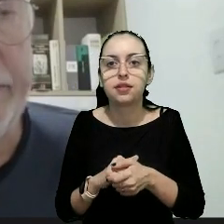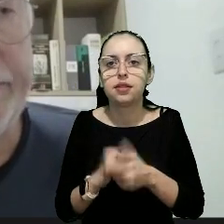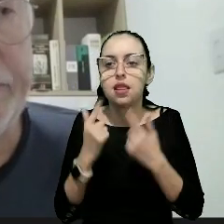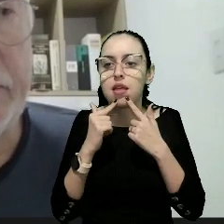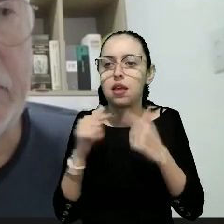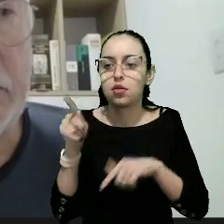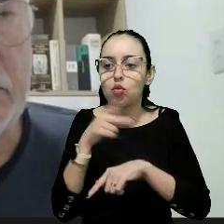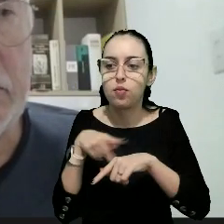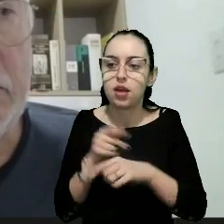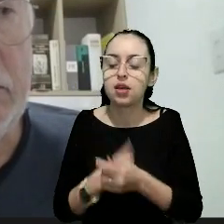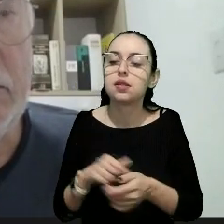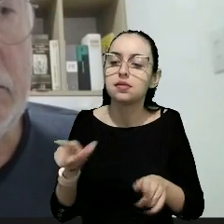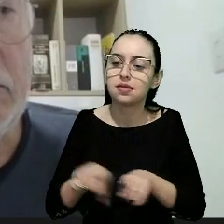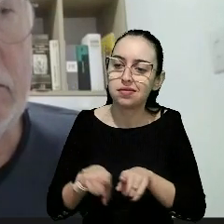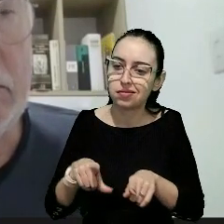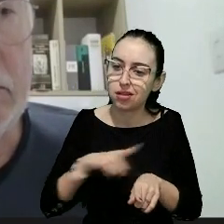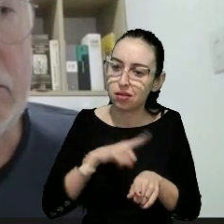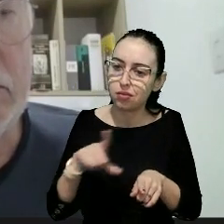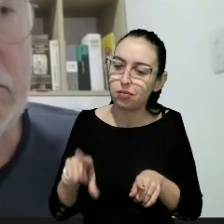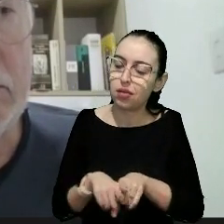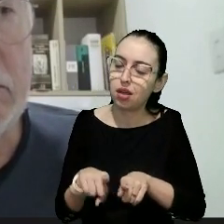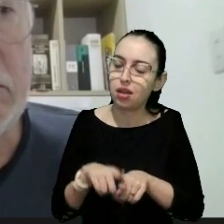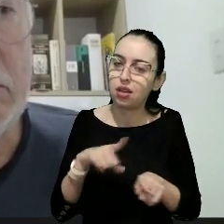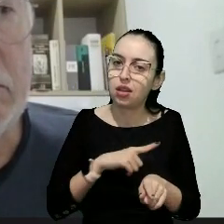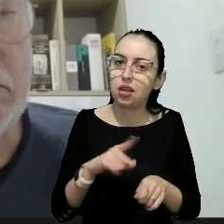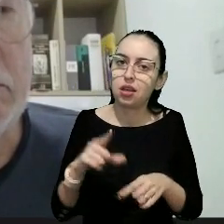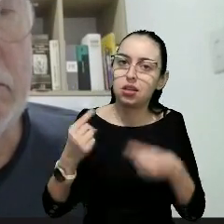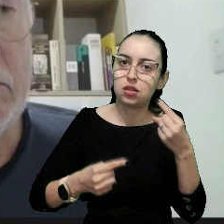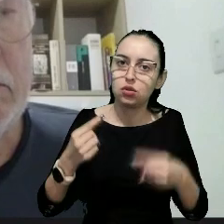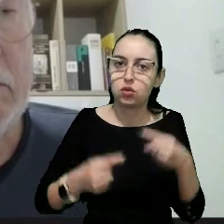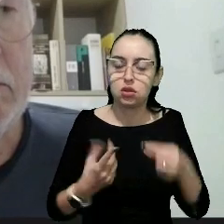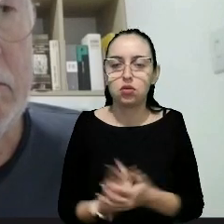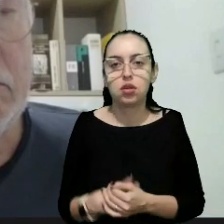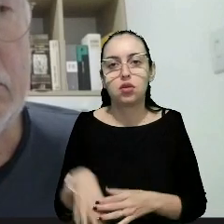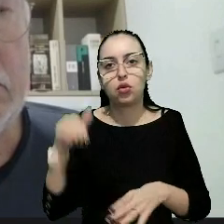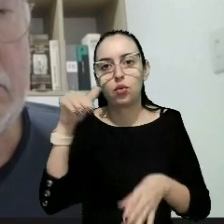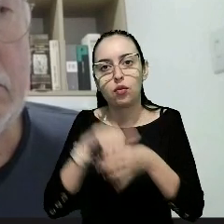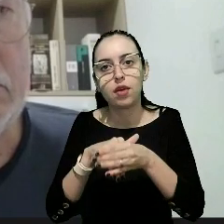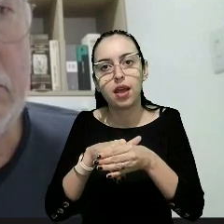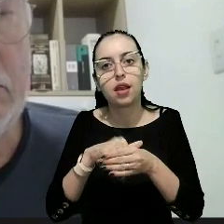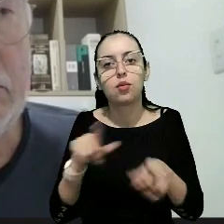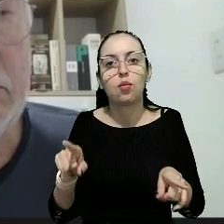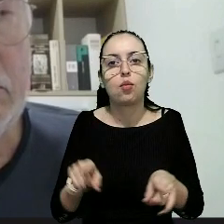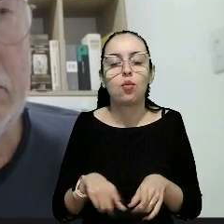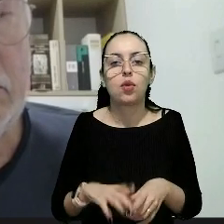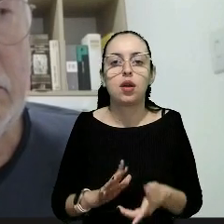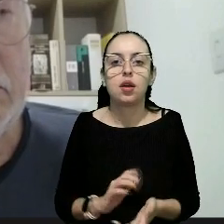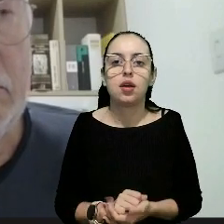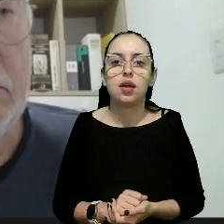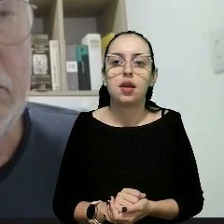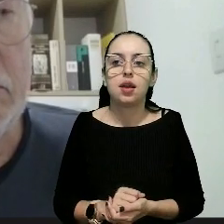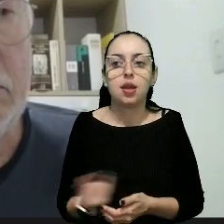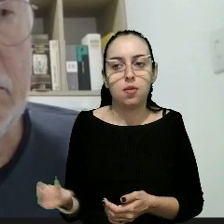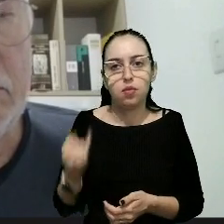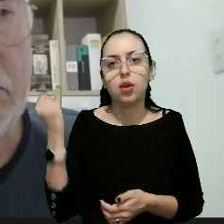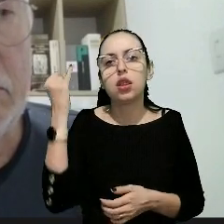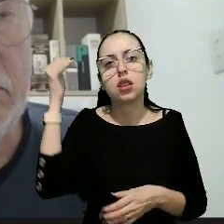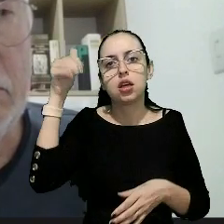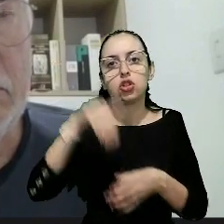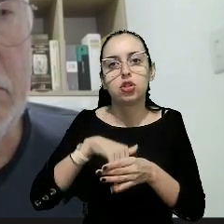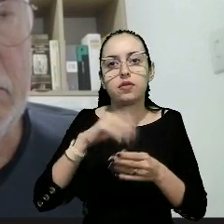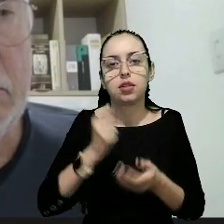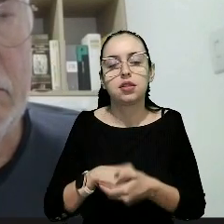são determinantes, até nos Estados Unidos está tendo essa discussão toda, que os velhos são determinantes nas eleições, aqui